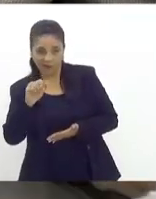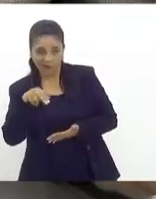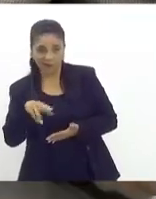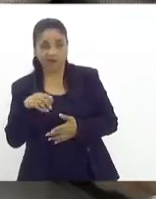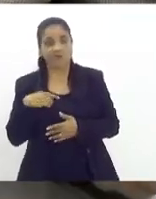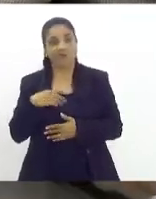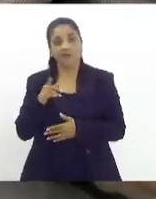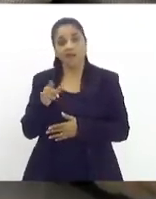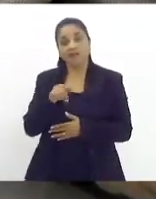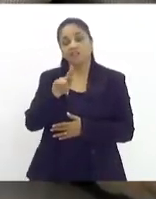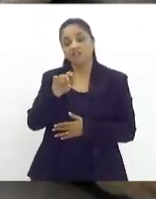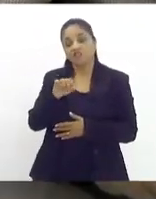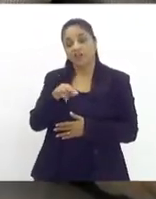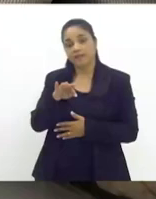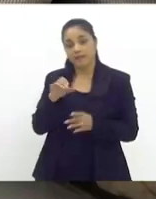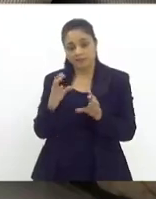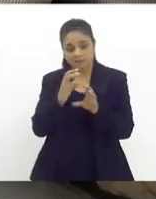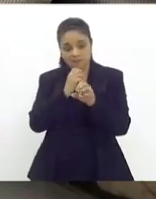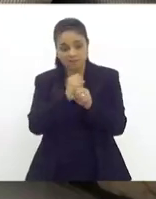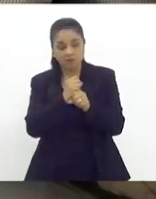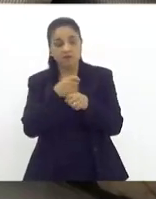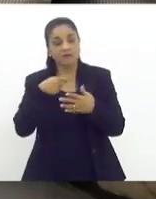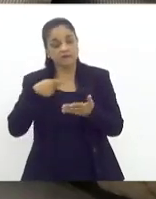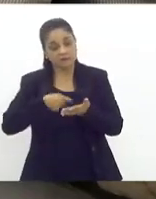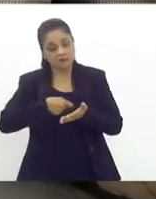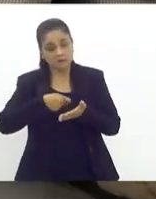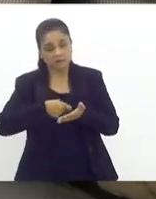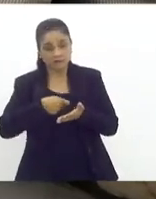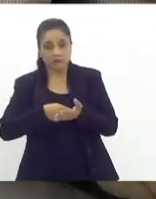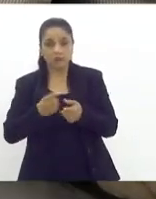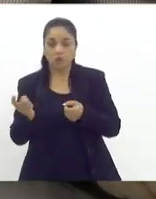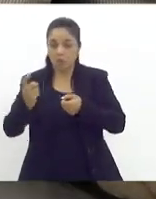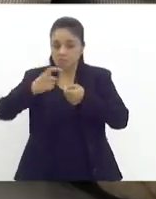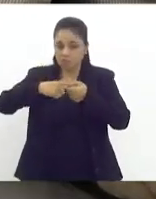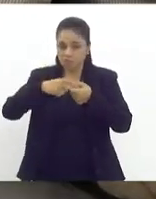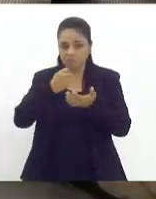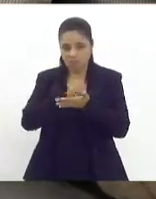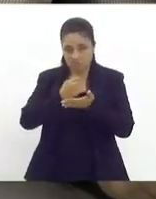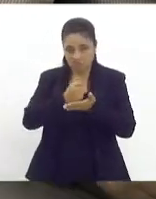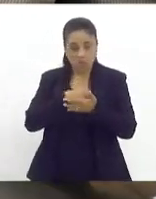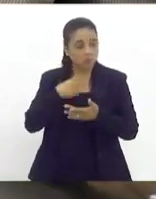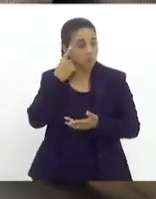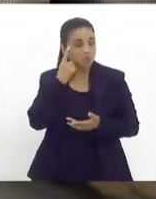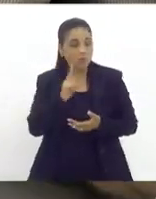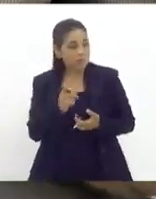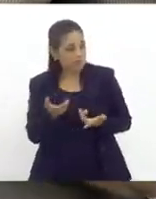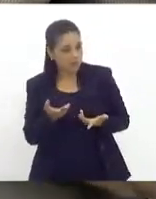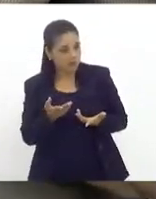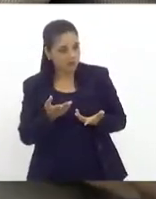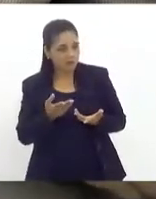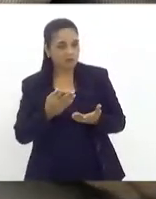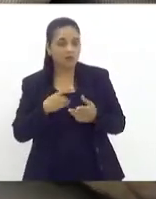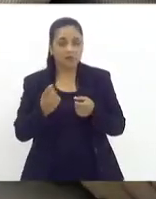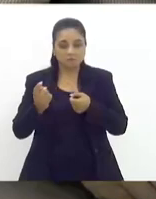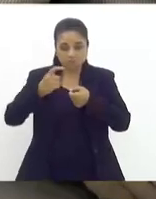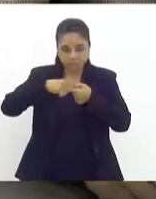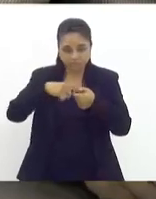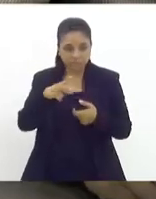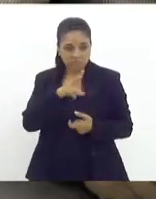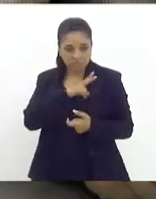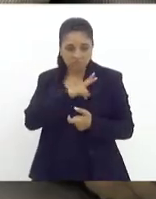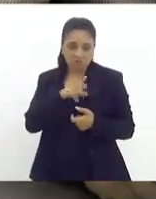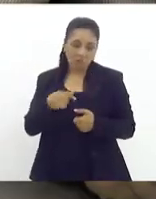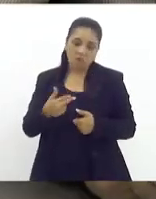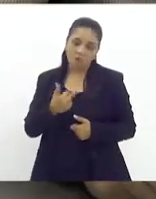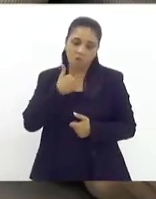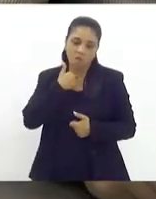recursos, trazer para mais cedo as obrigações da concessionária. Isso é uma coisa que eu não sabia. Eu achava que, quando era concessionário, o poder público